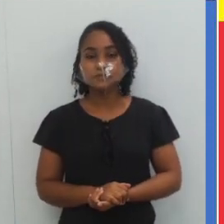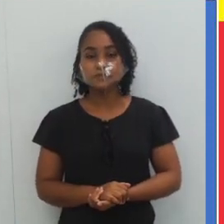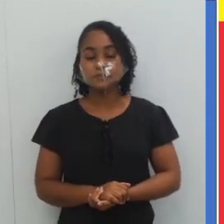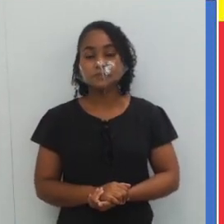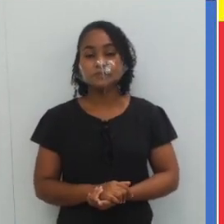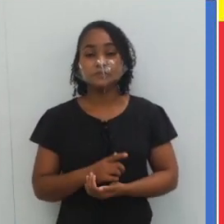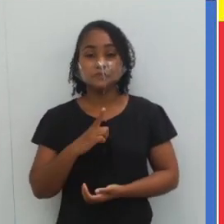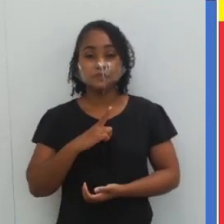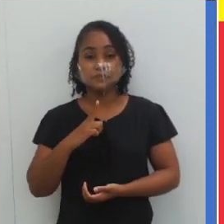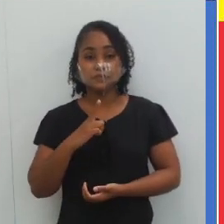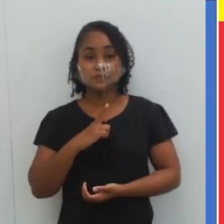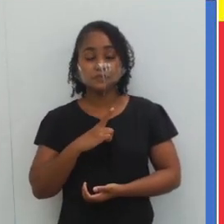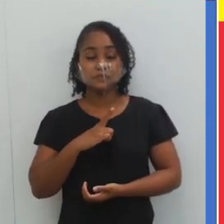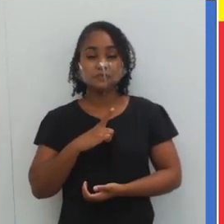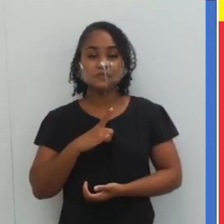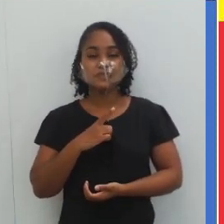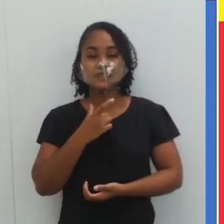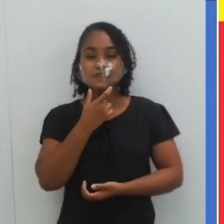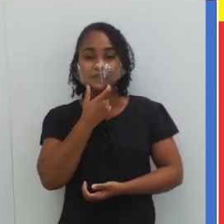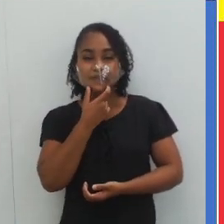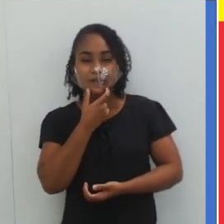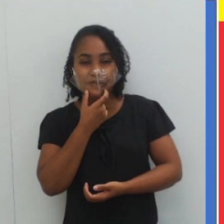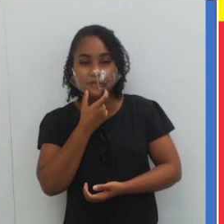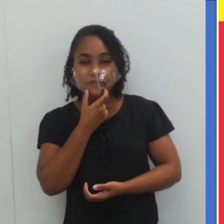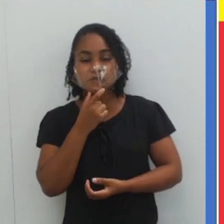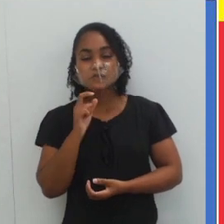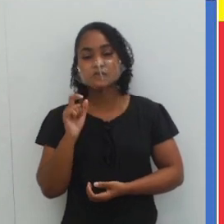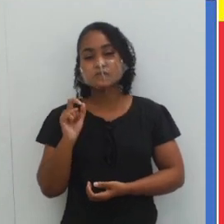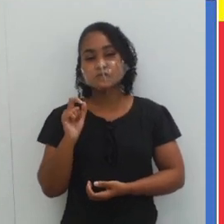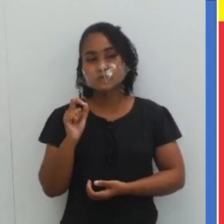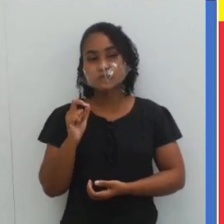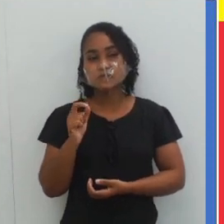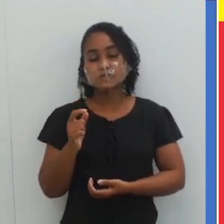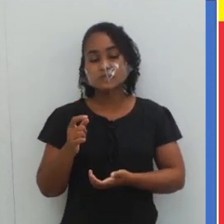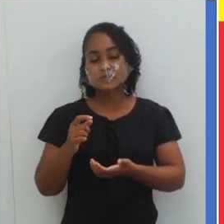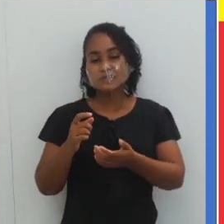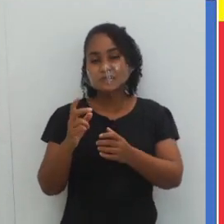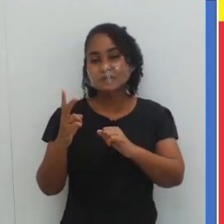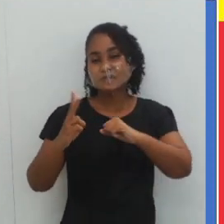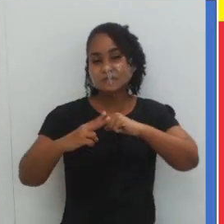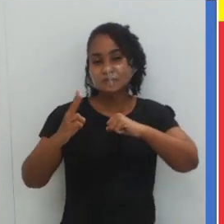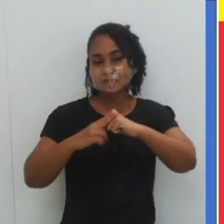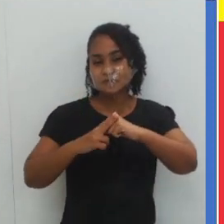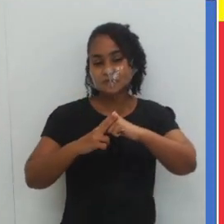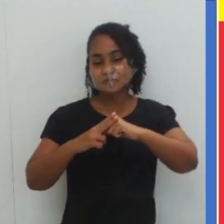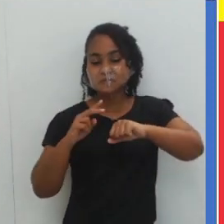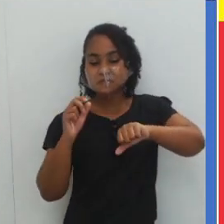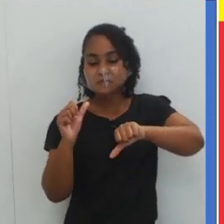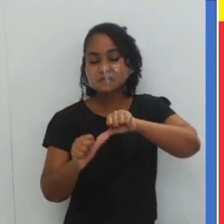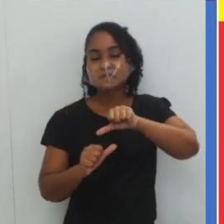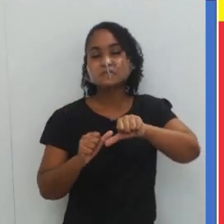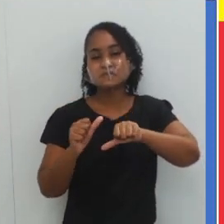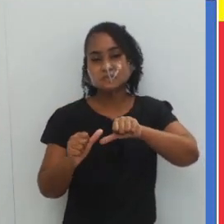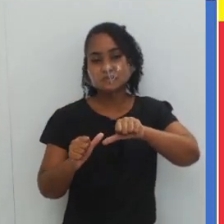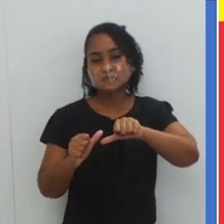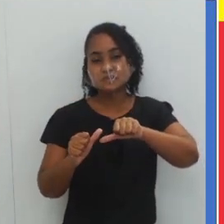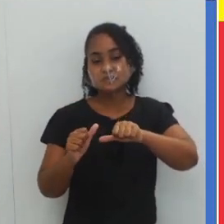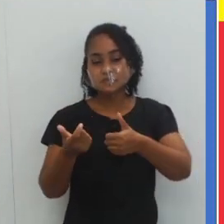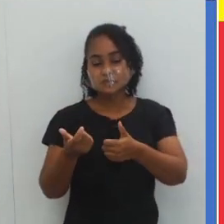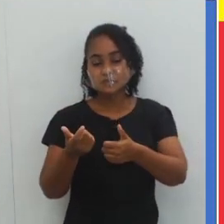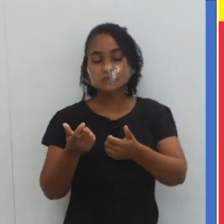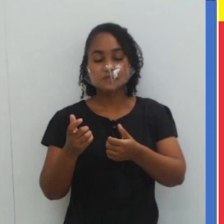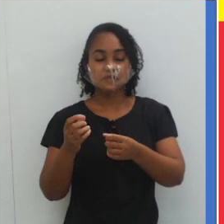segue aí a tradução, ó. I ate hot dog last night. O verbo irregular, eat,